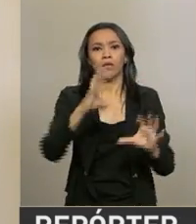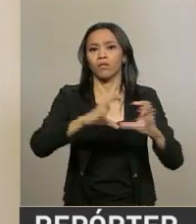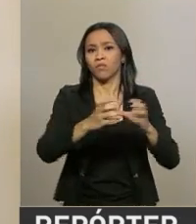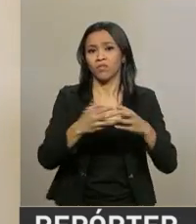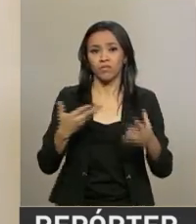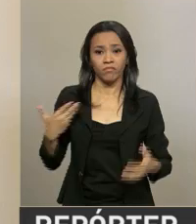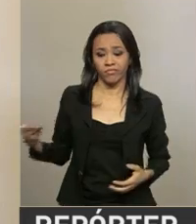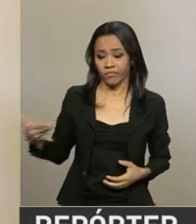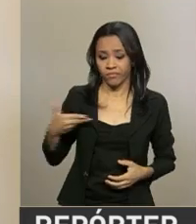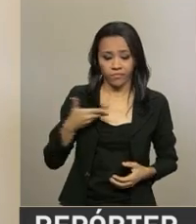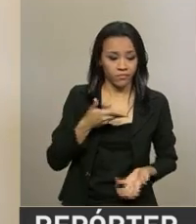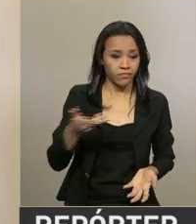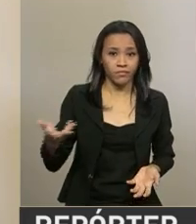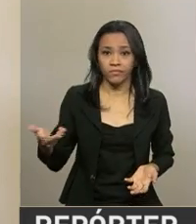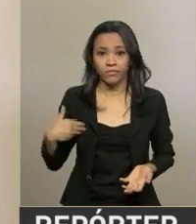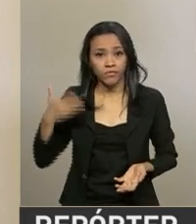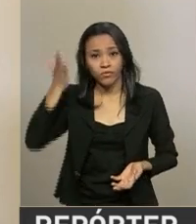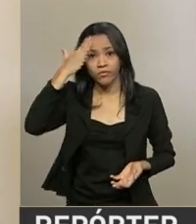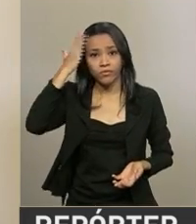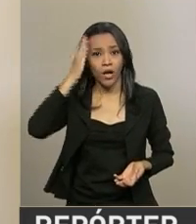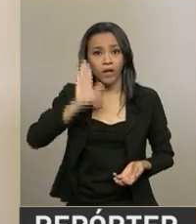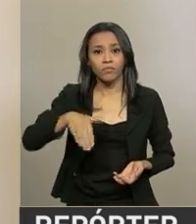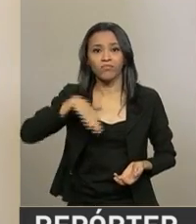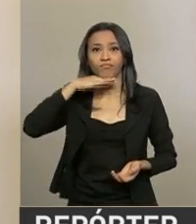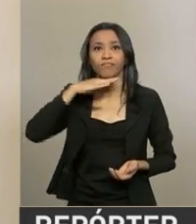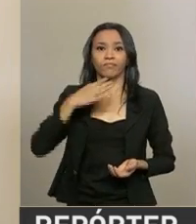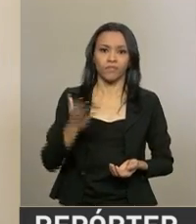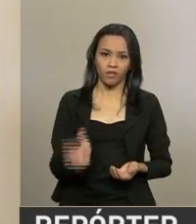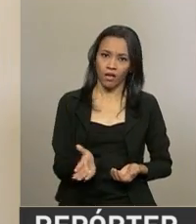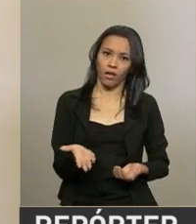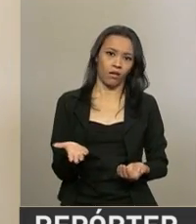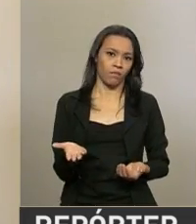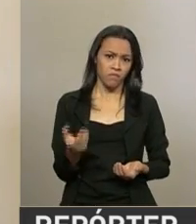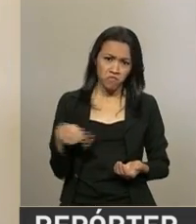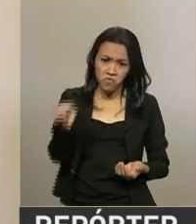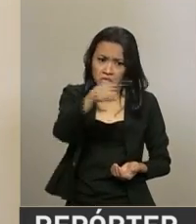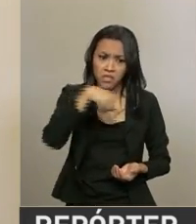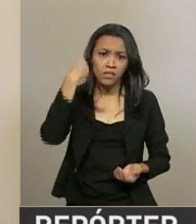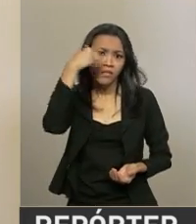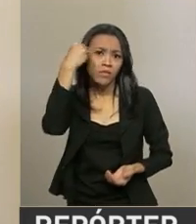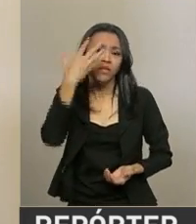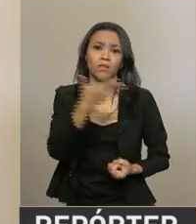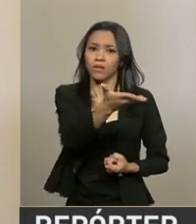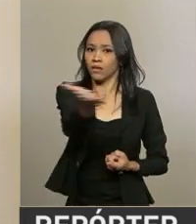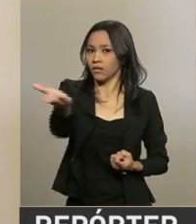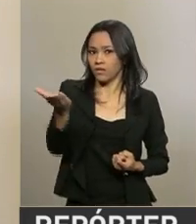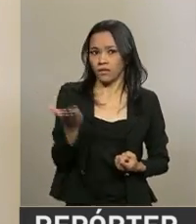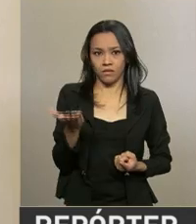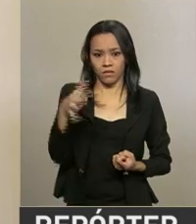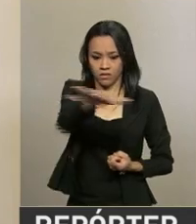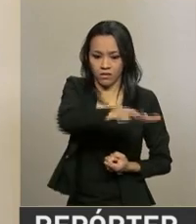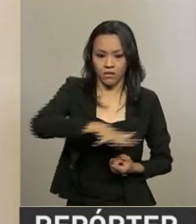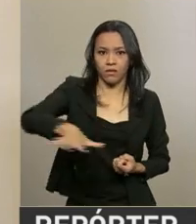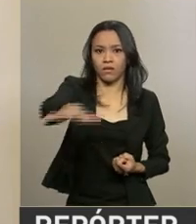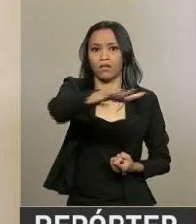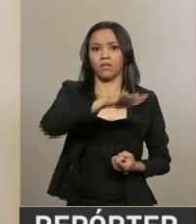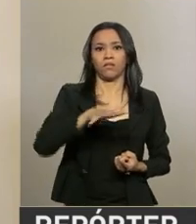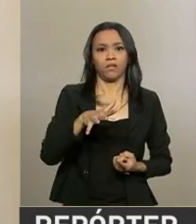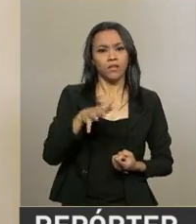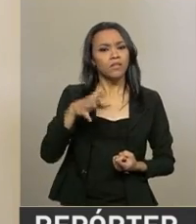nós discutamos o que todos já sabemos. Cada um dos senhores tem experiência prática nessa atuação